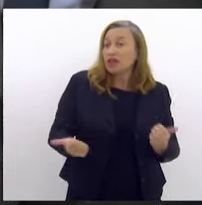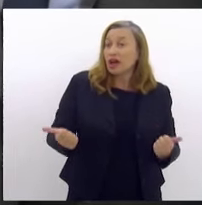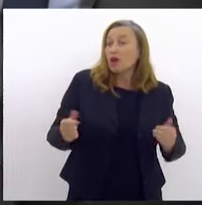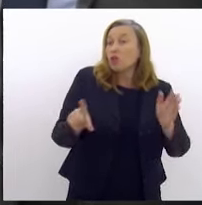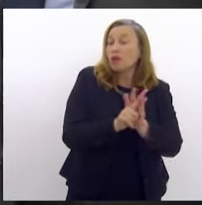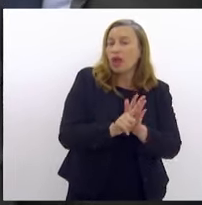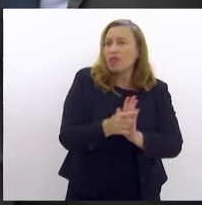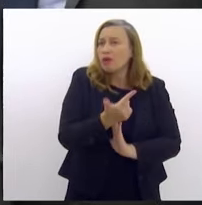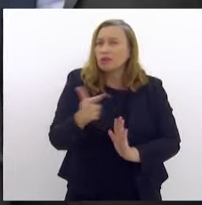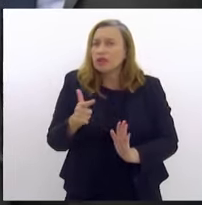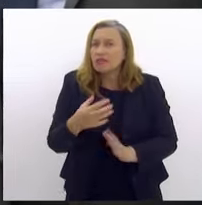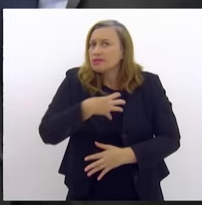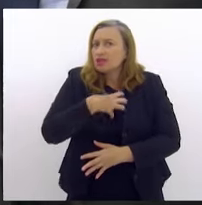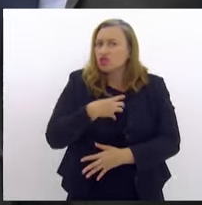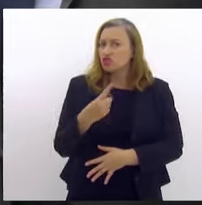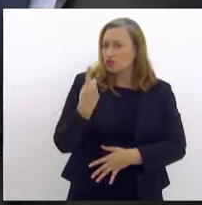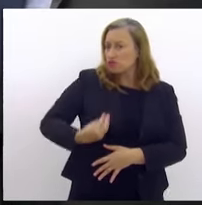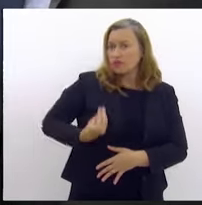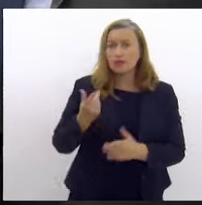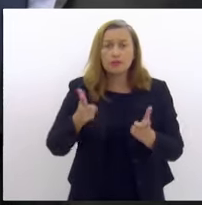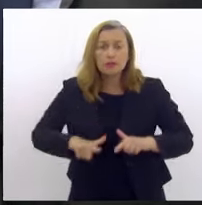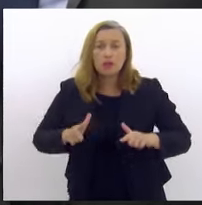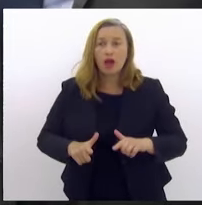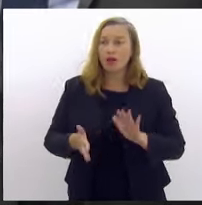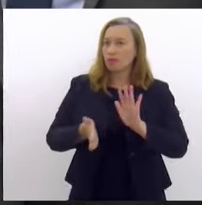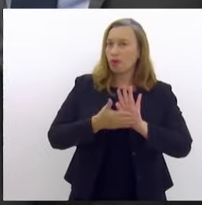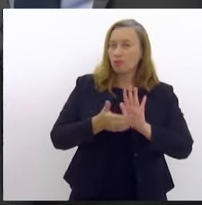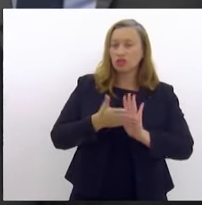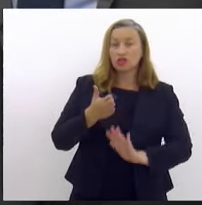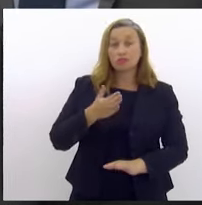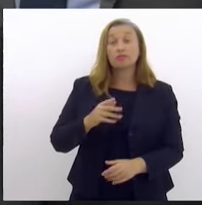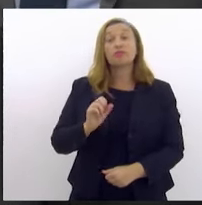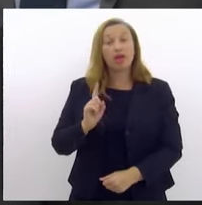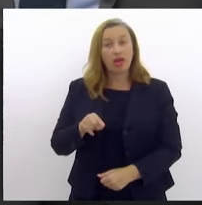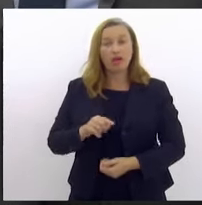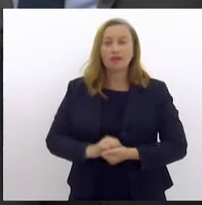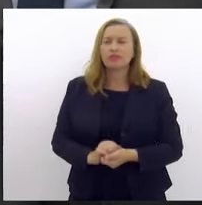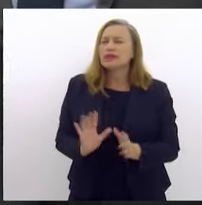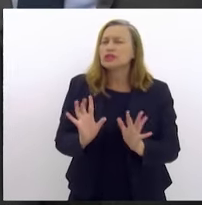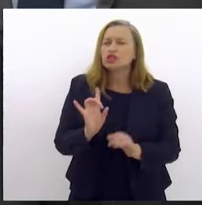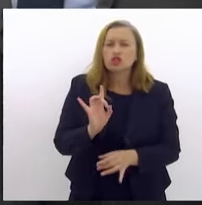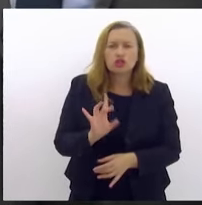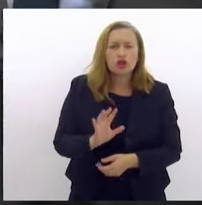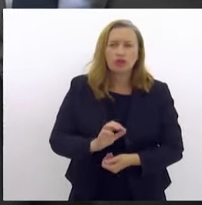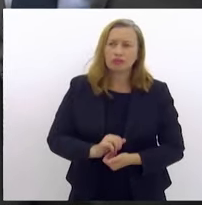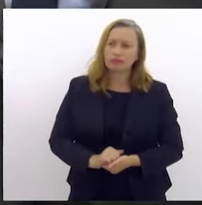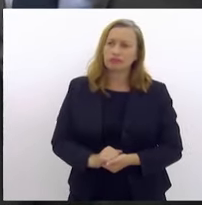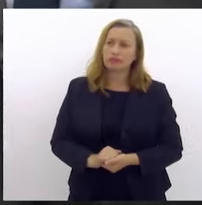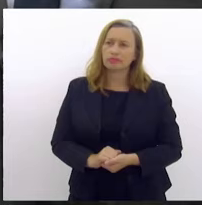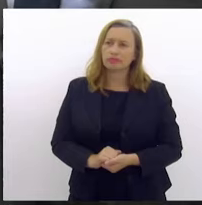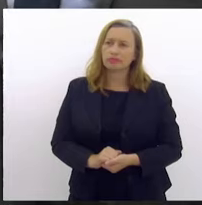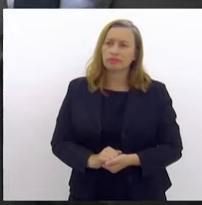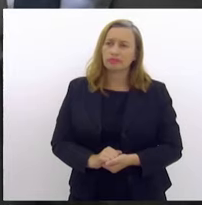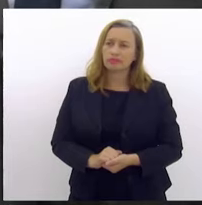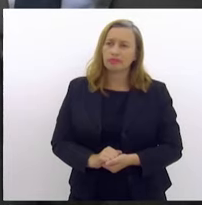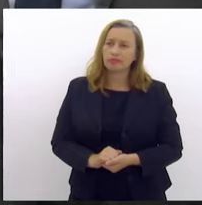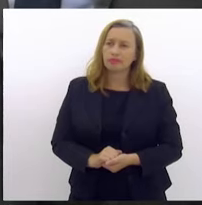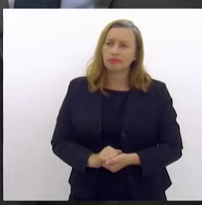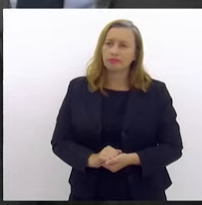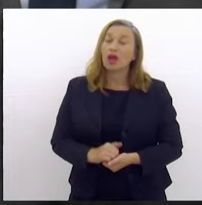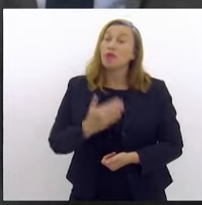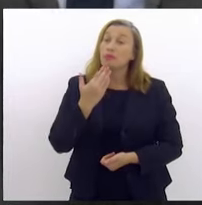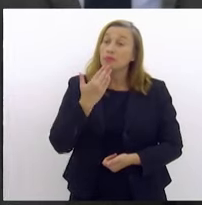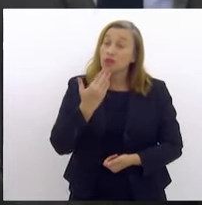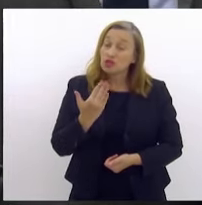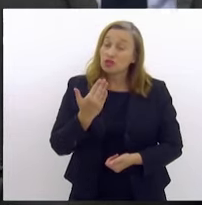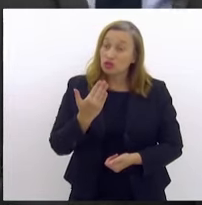legislativo. O que eu proponho é tão somente a